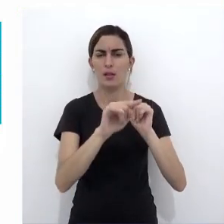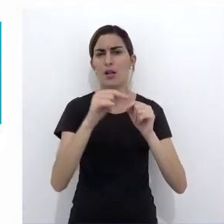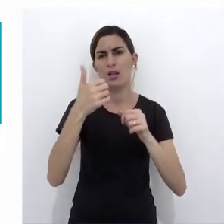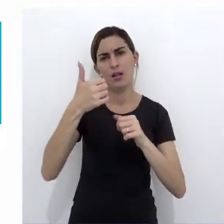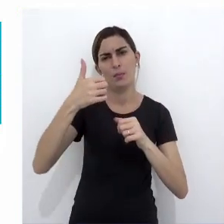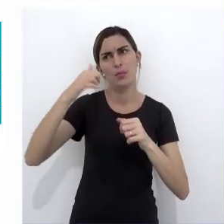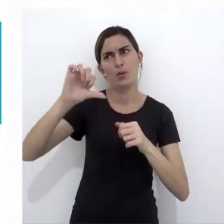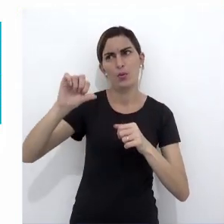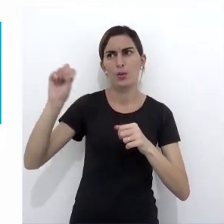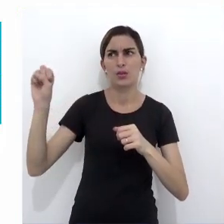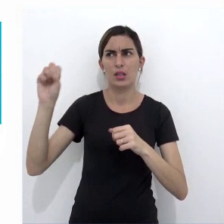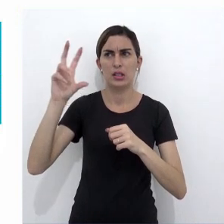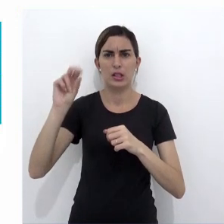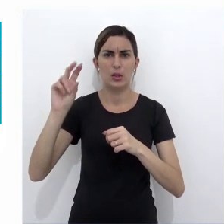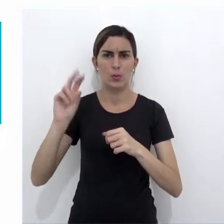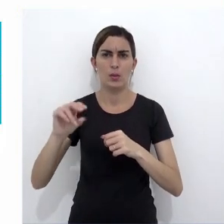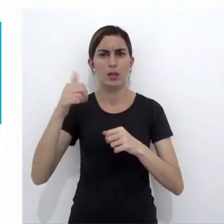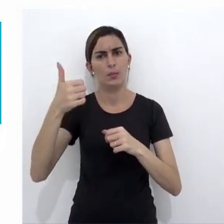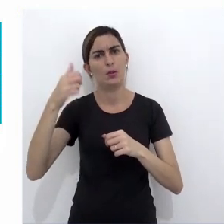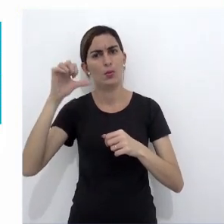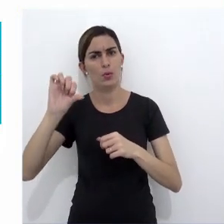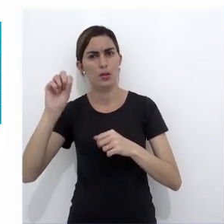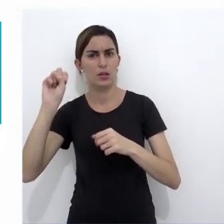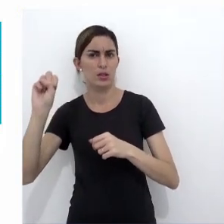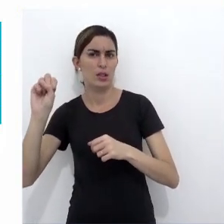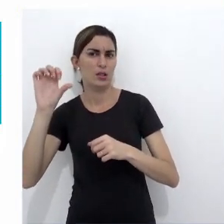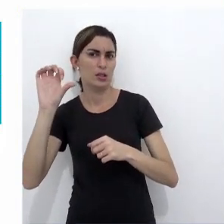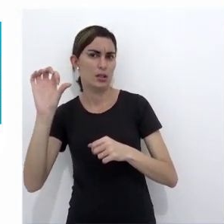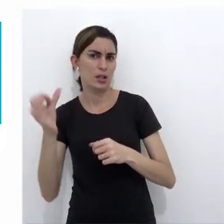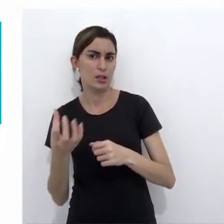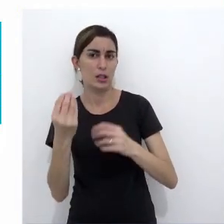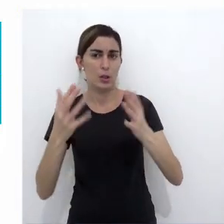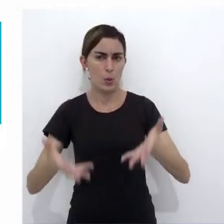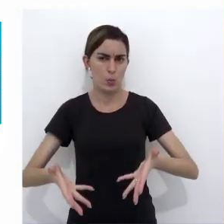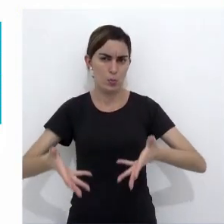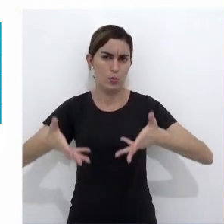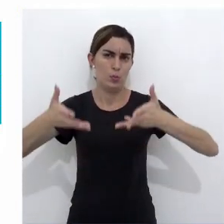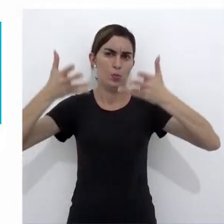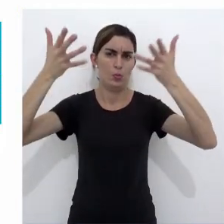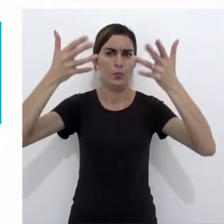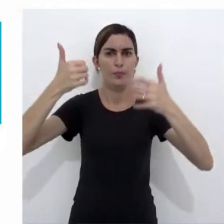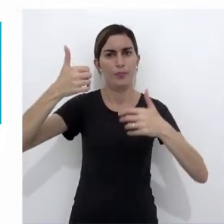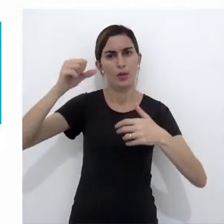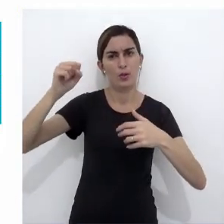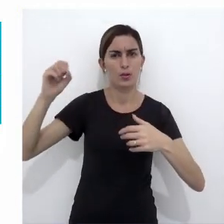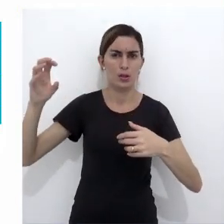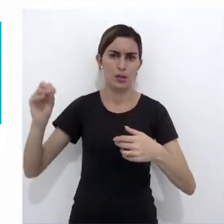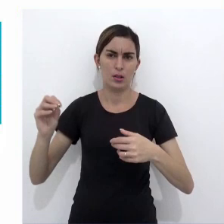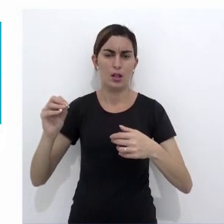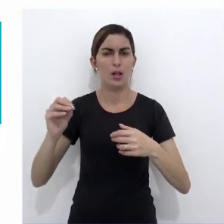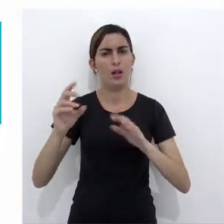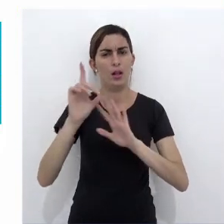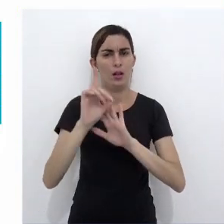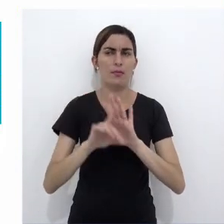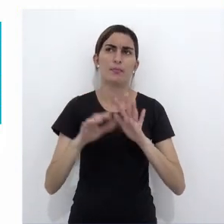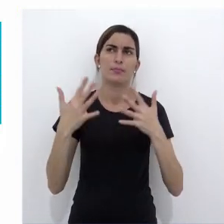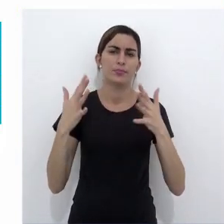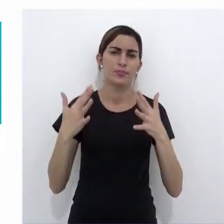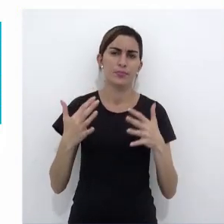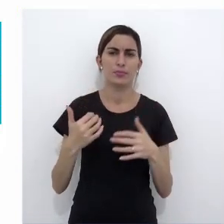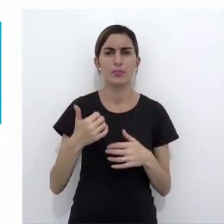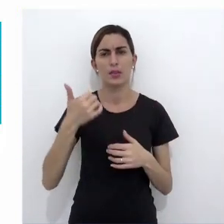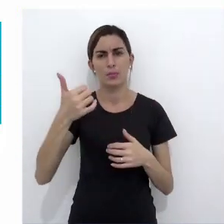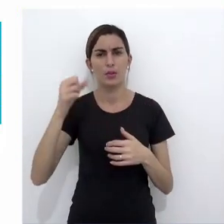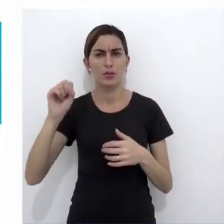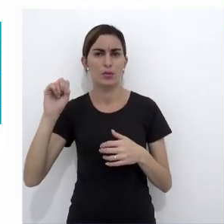de 1850, 1860, o auge, 1880, a década de